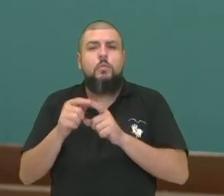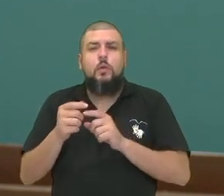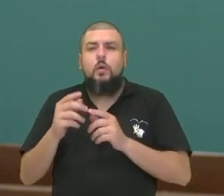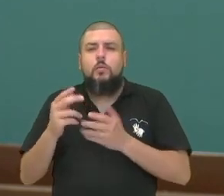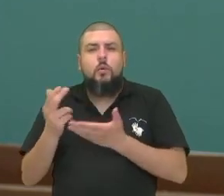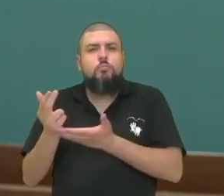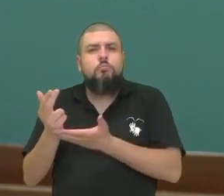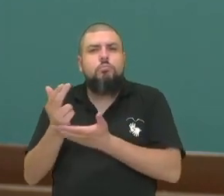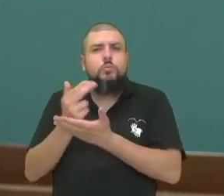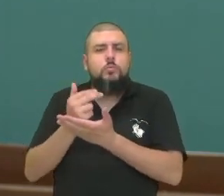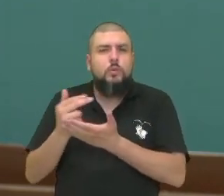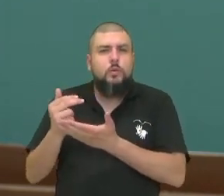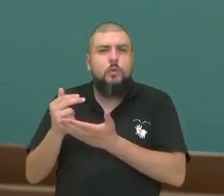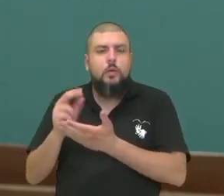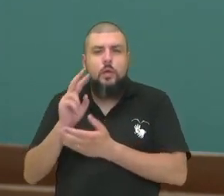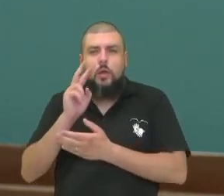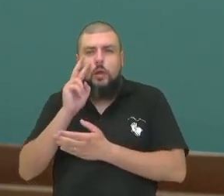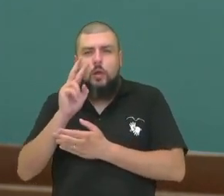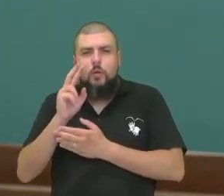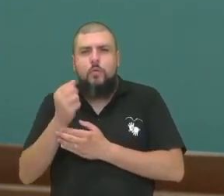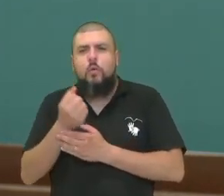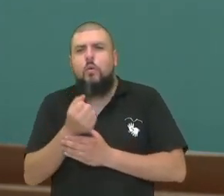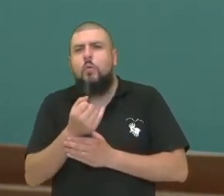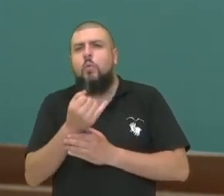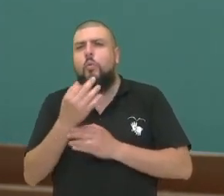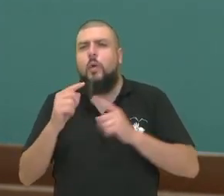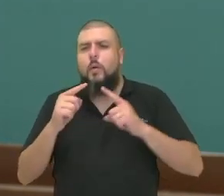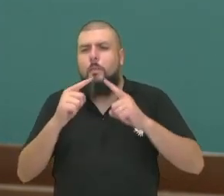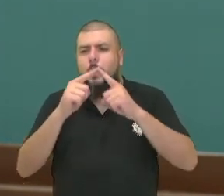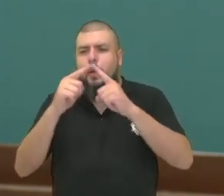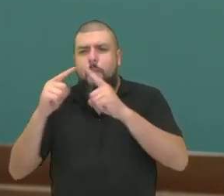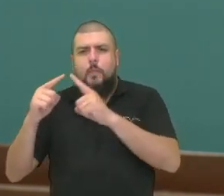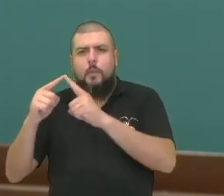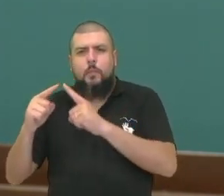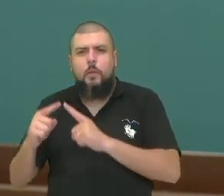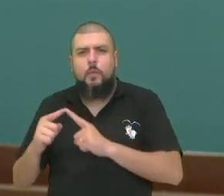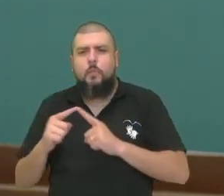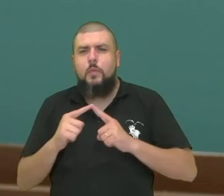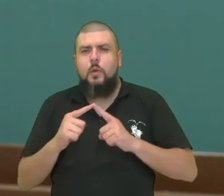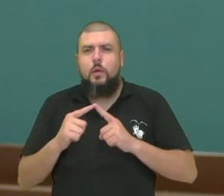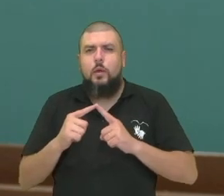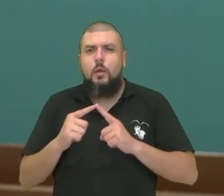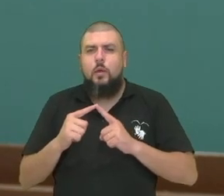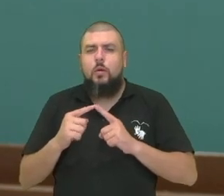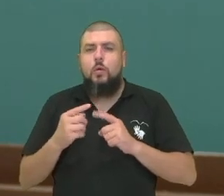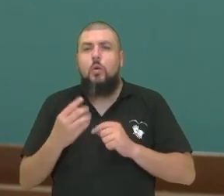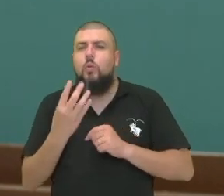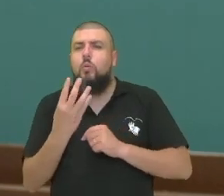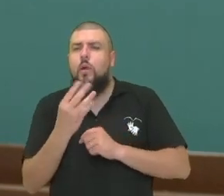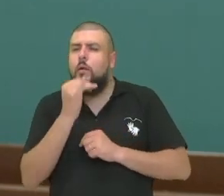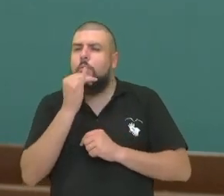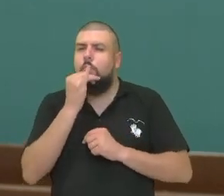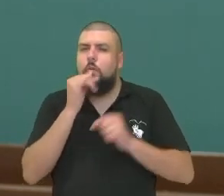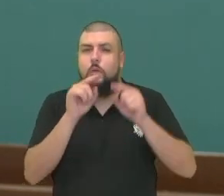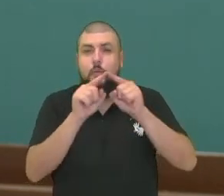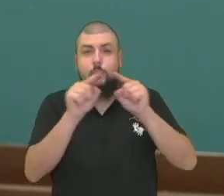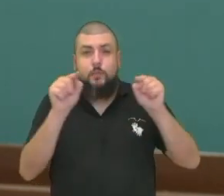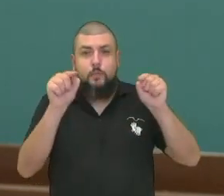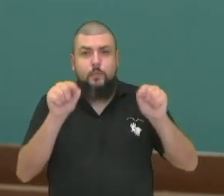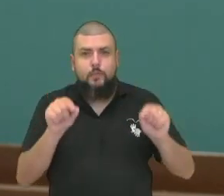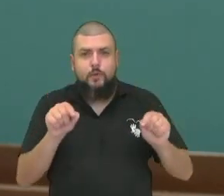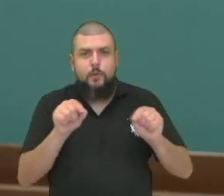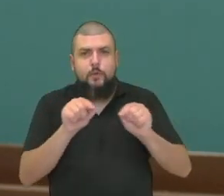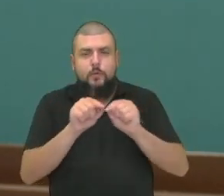Nós demos polígonos com cinco com 3 com 4 apresenta o quadrado com quatro ângulos né então